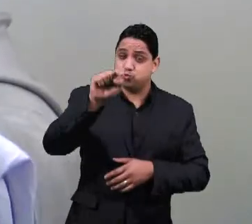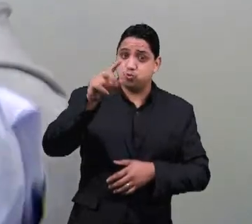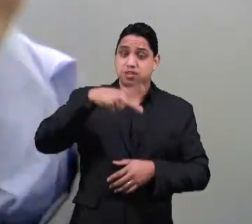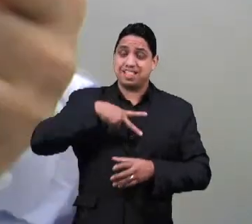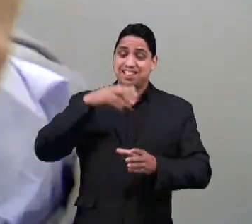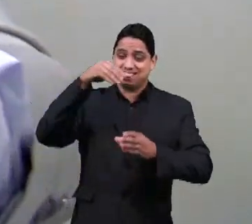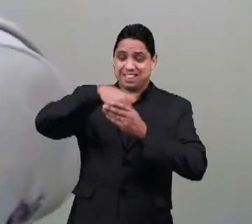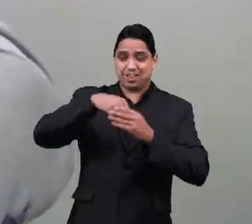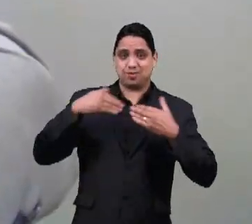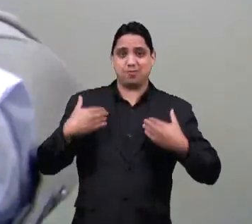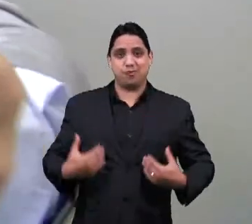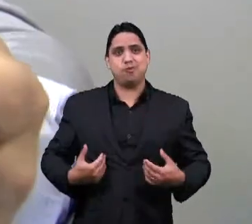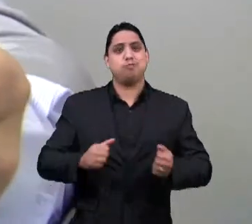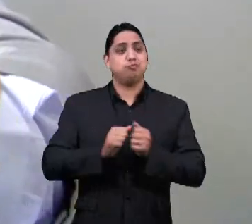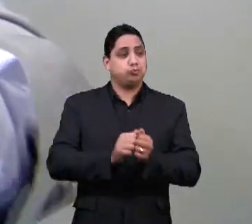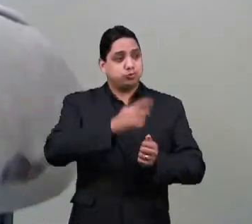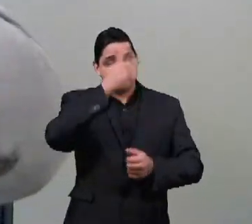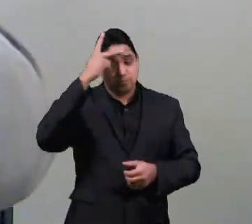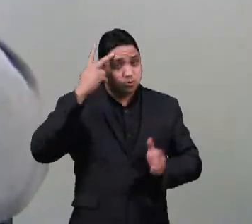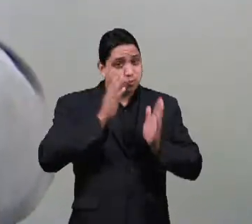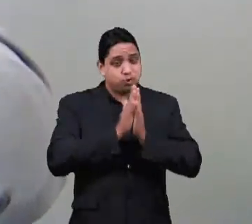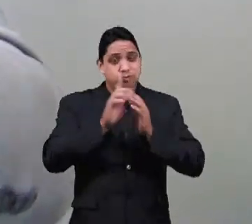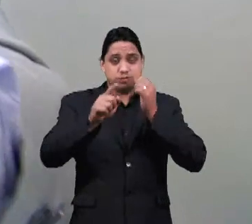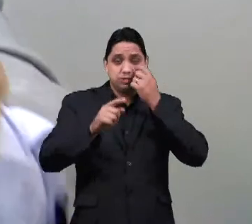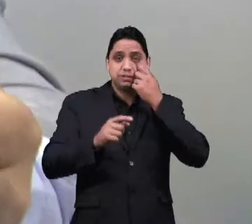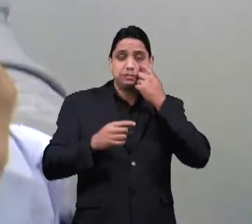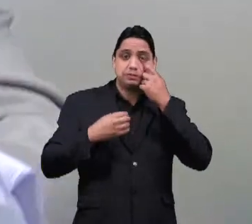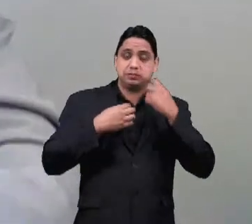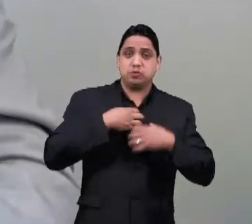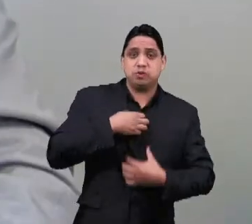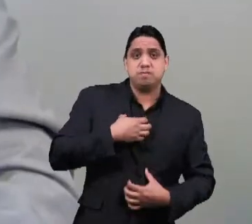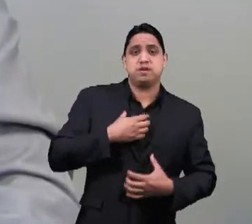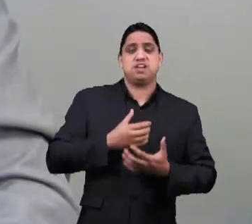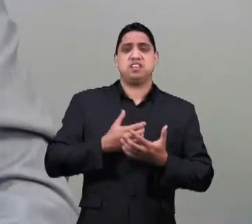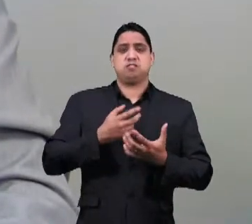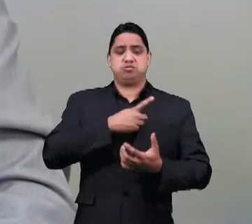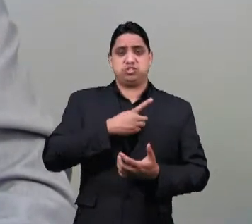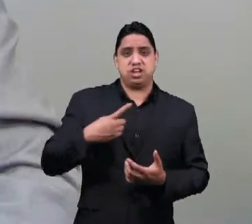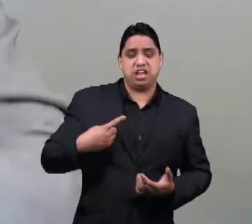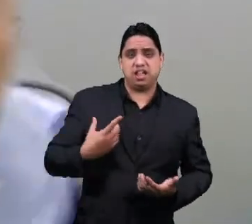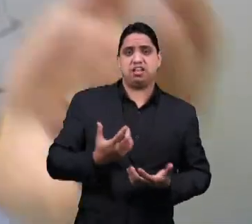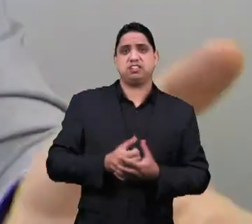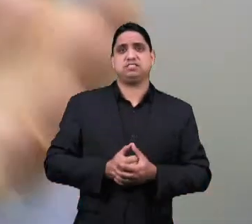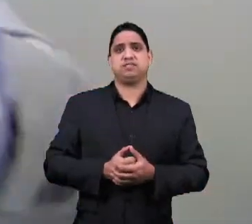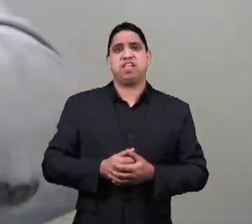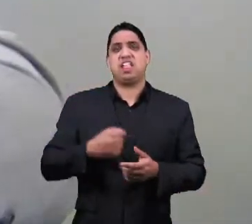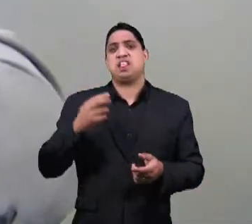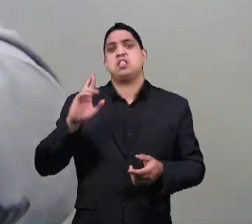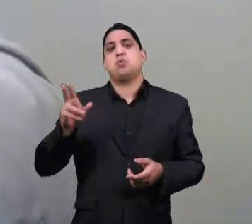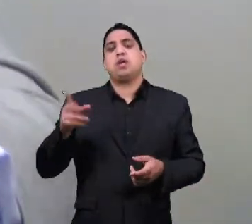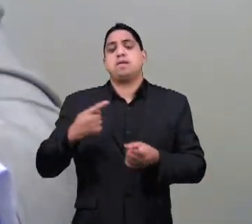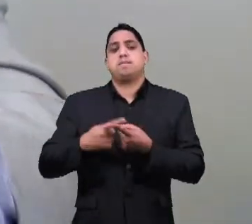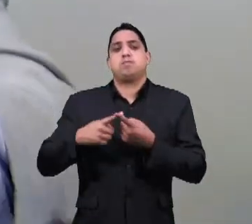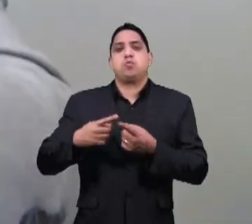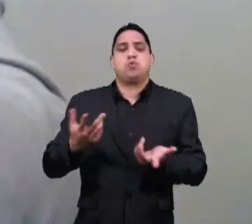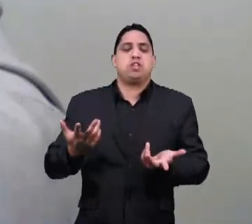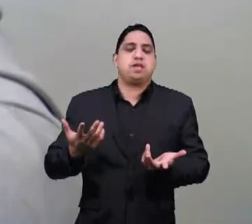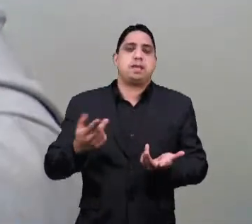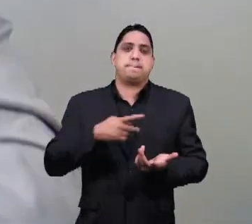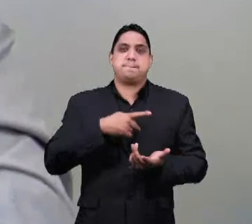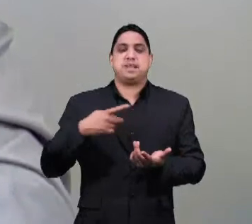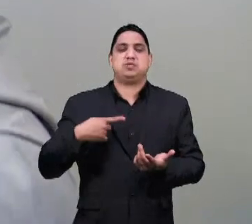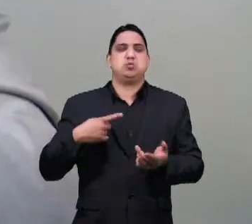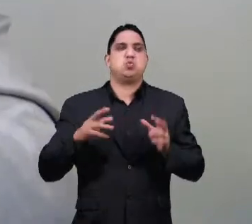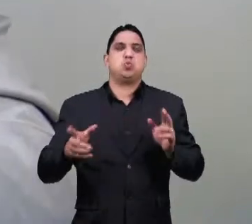corpo, juntamente com o irmãozinho que está orando por você, o obreiro, o diácono. Não é porque não é o pastor que o Senhor não vai ouvir. O